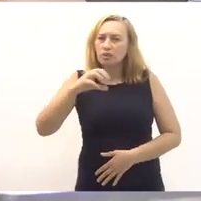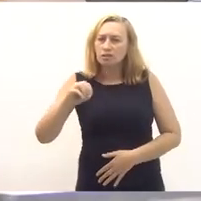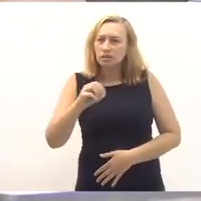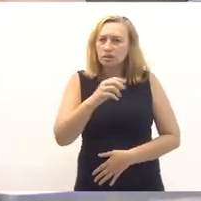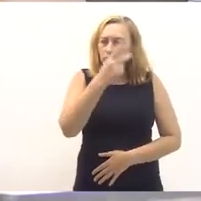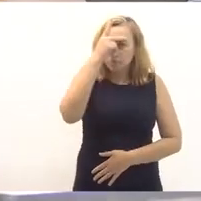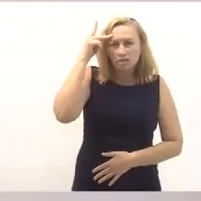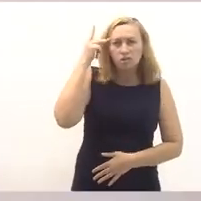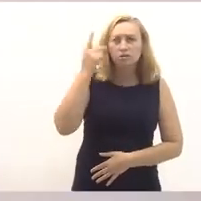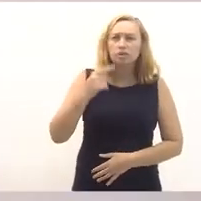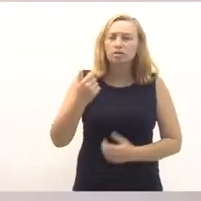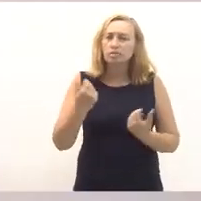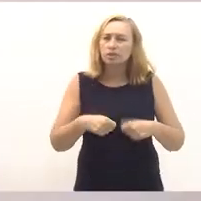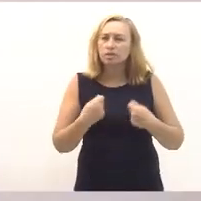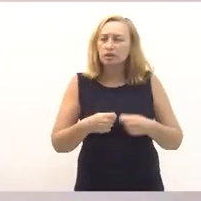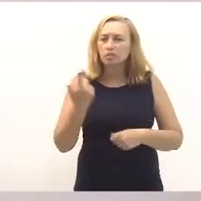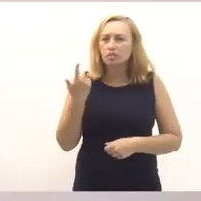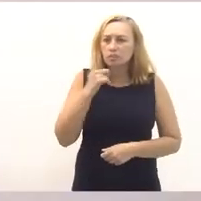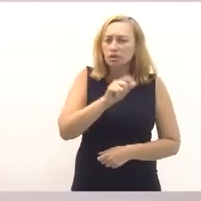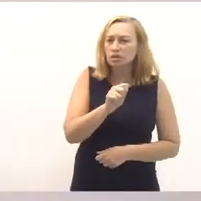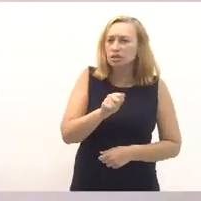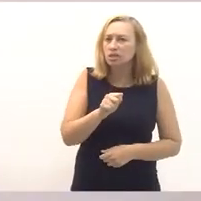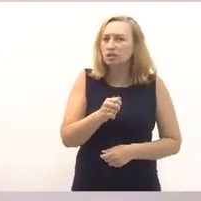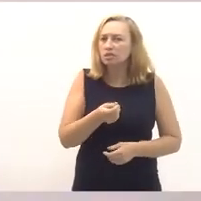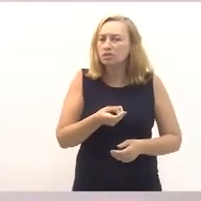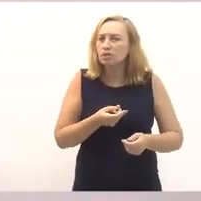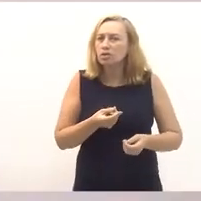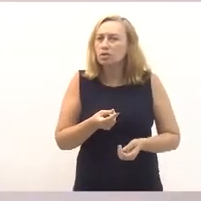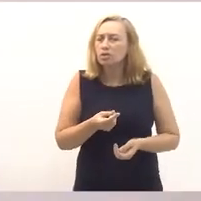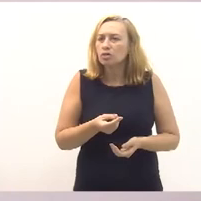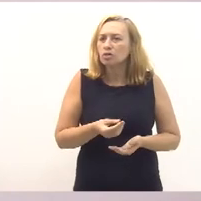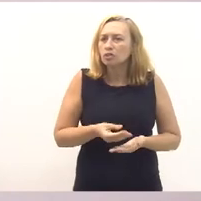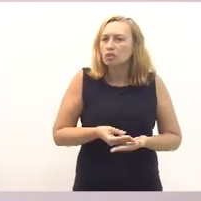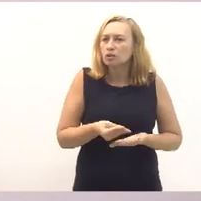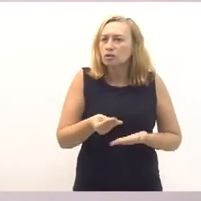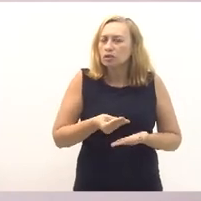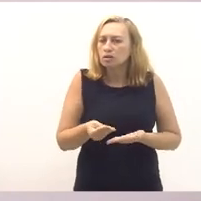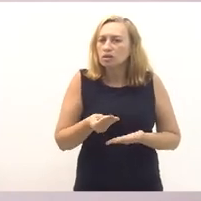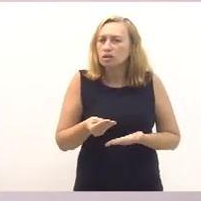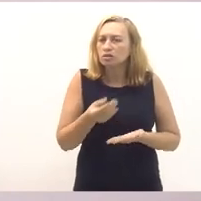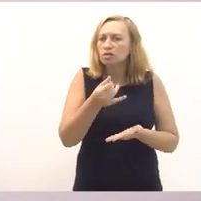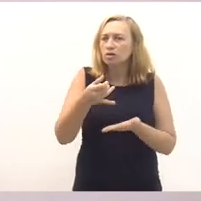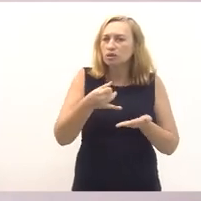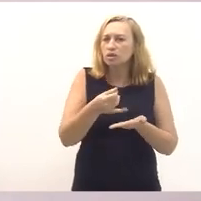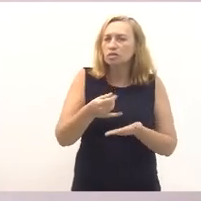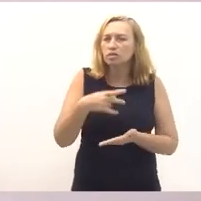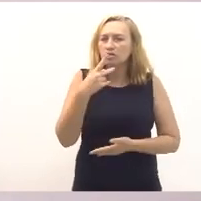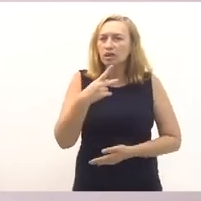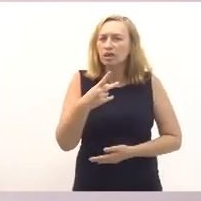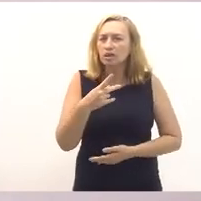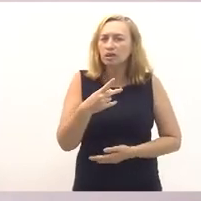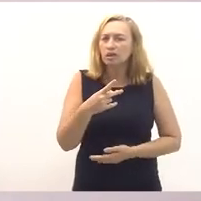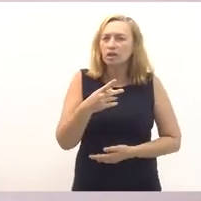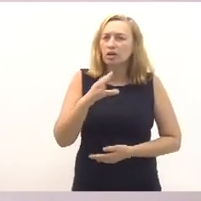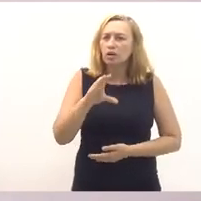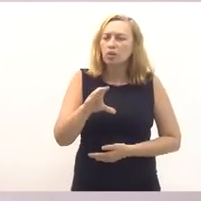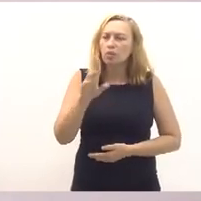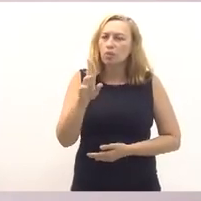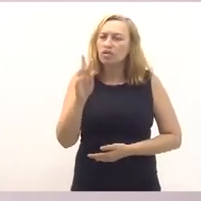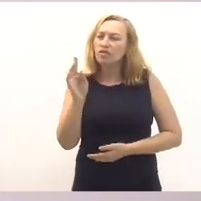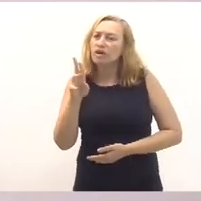pacientes atualmente nós conseguimos manter o fornecimento do Óleo através dos que chamamos cultivadores amigos